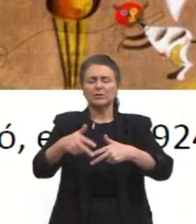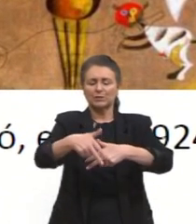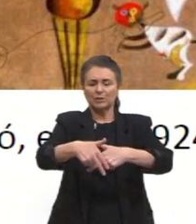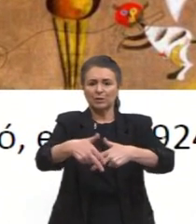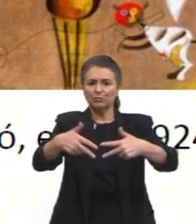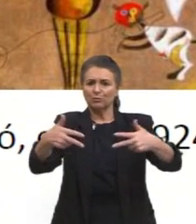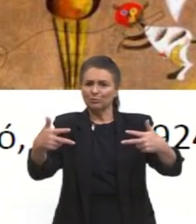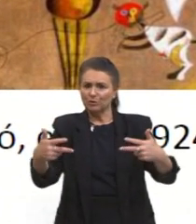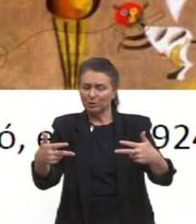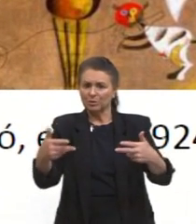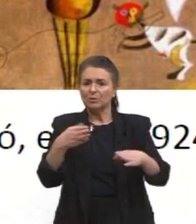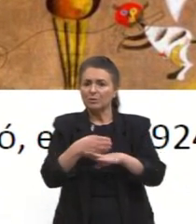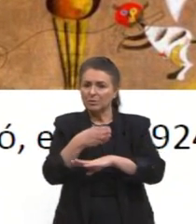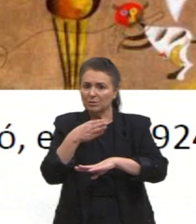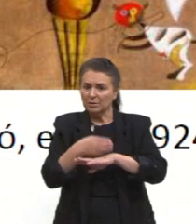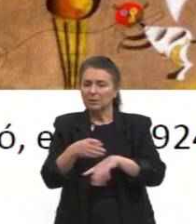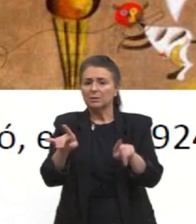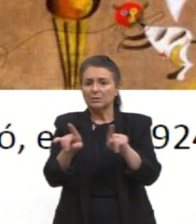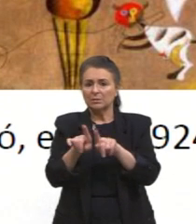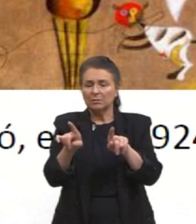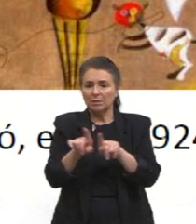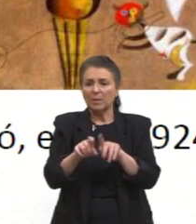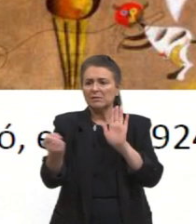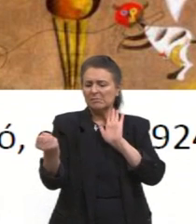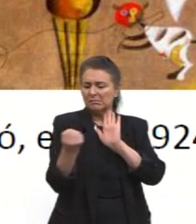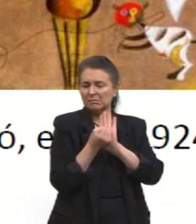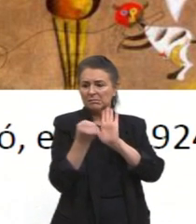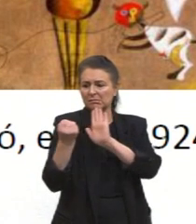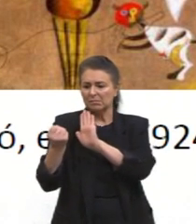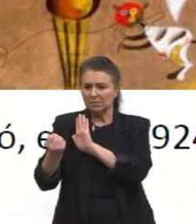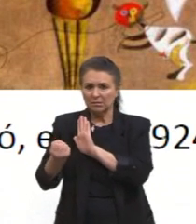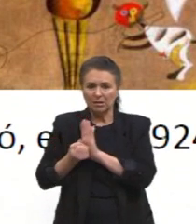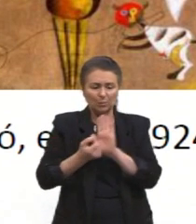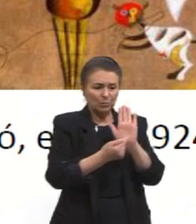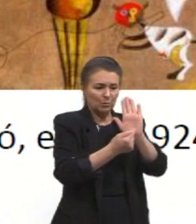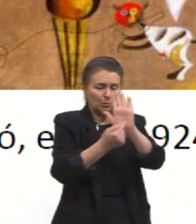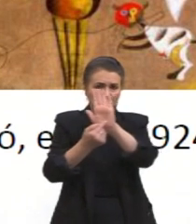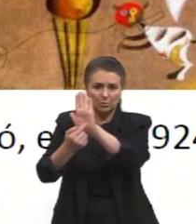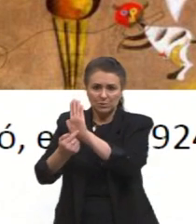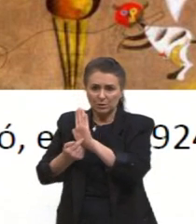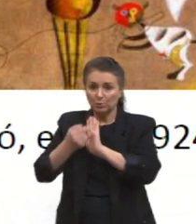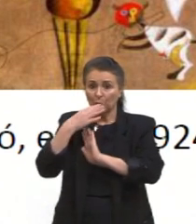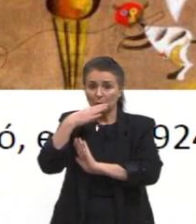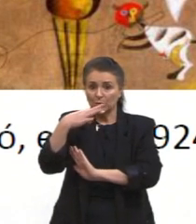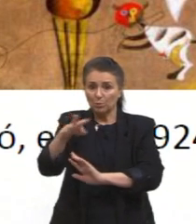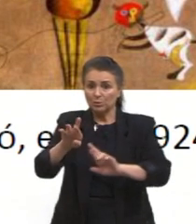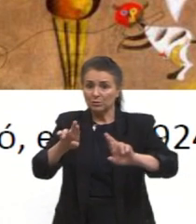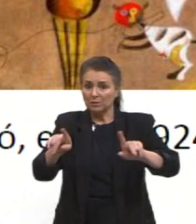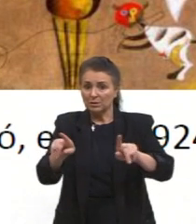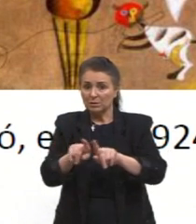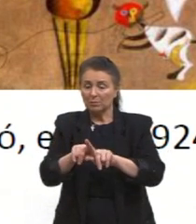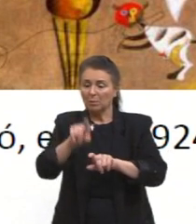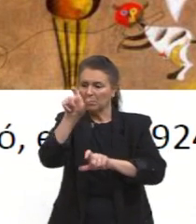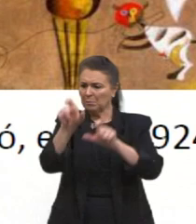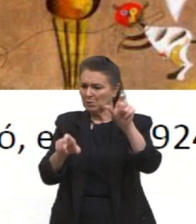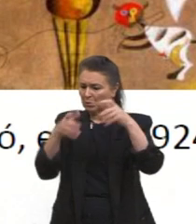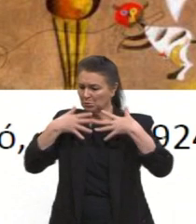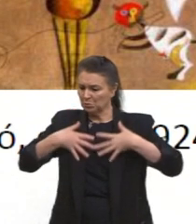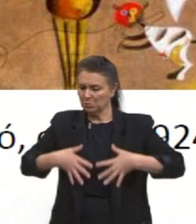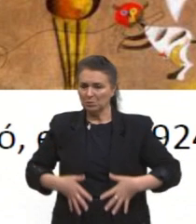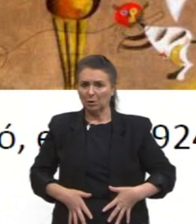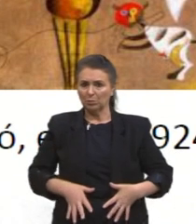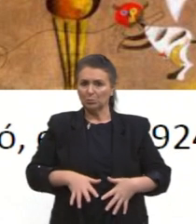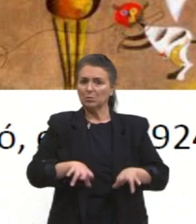é diversos símbolos aparecendo diversas cores é pessoas vestidas de várias